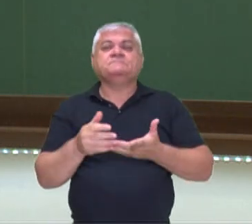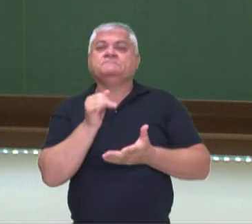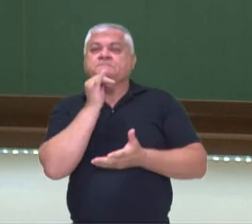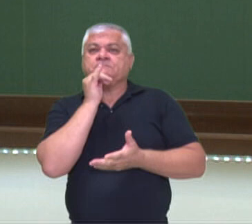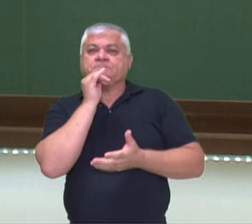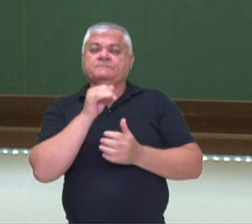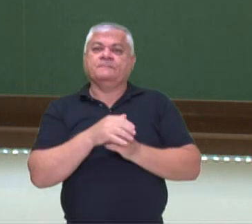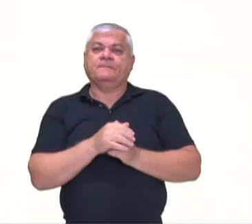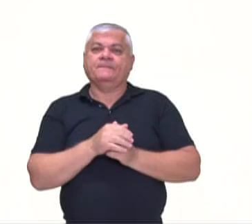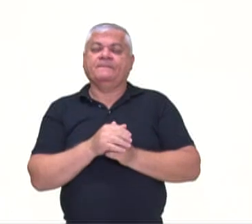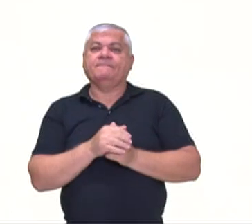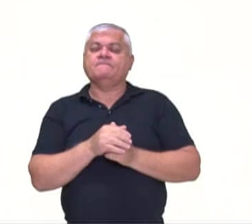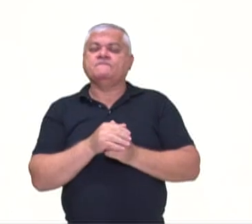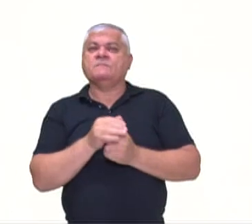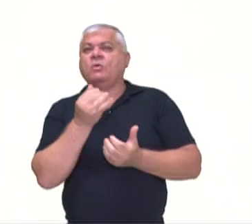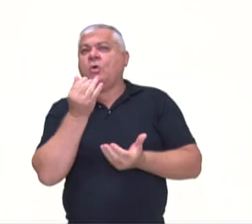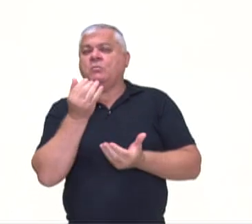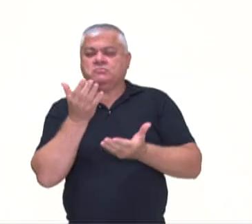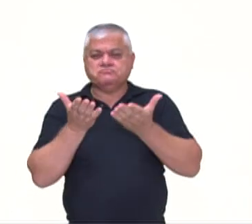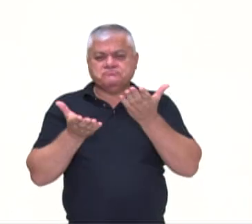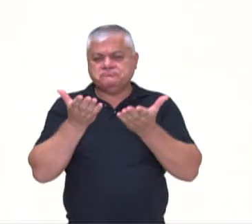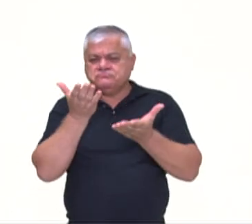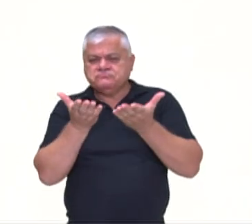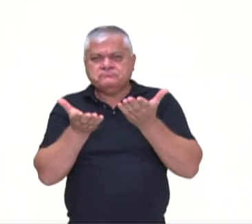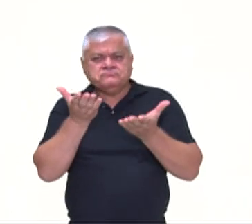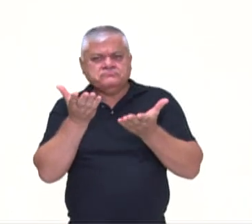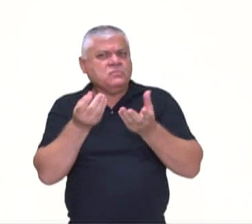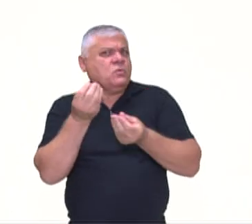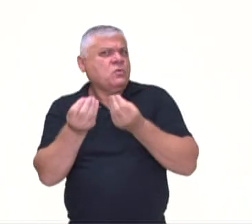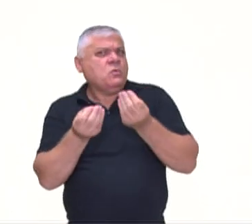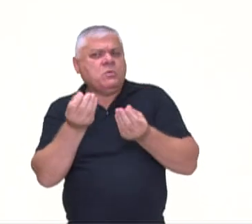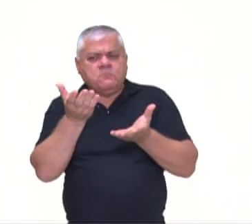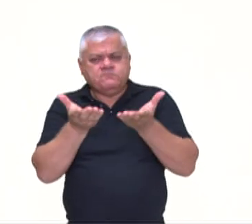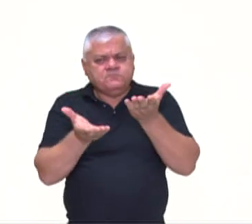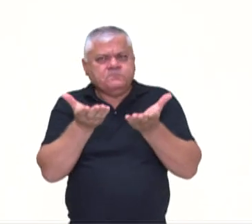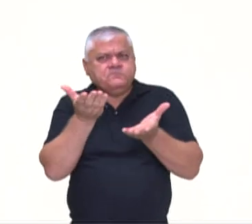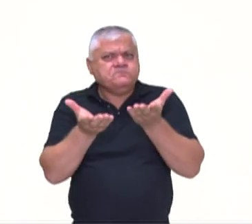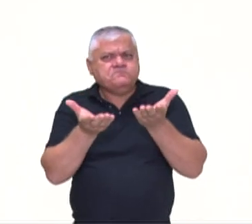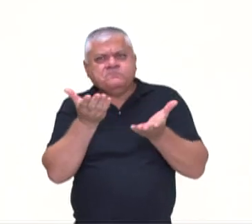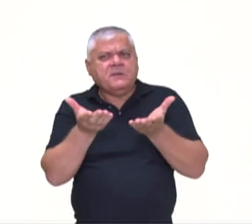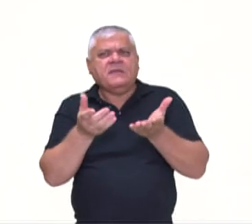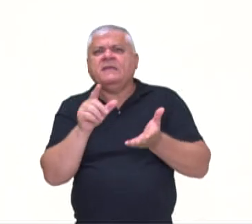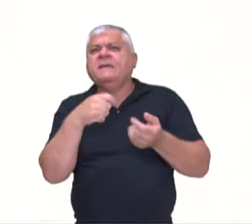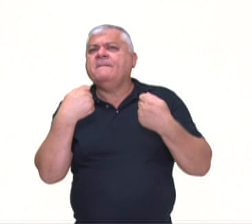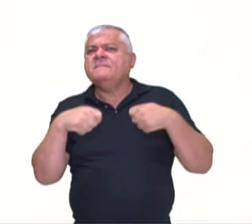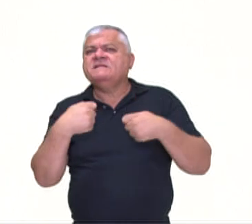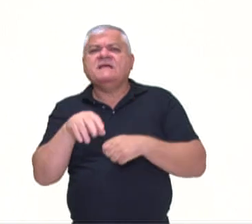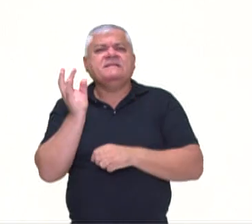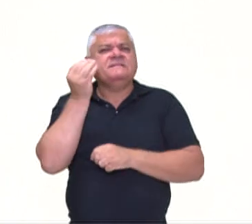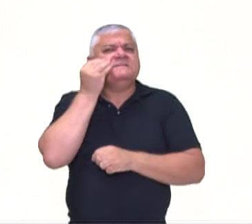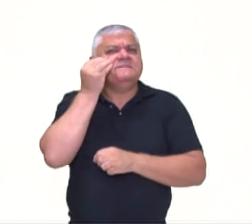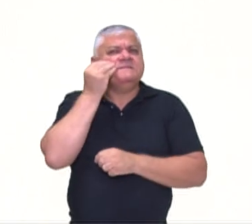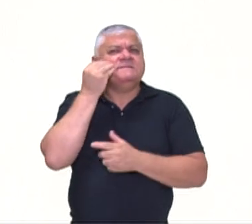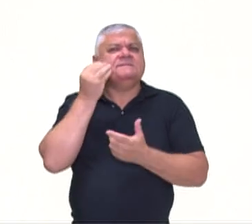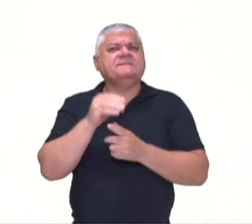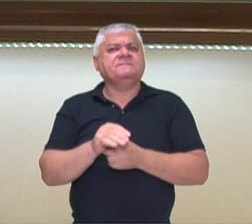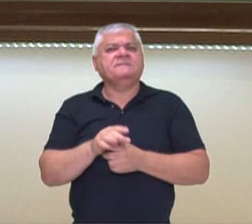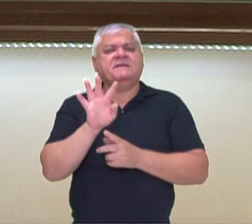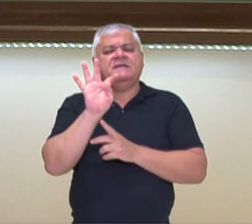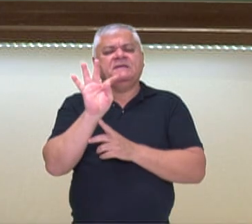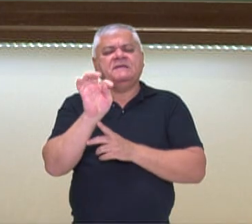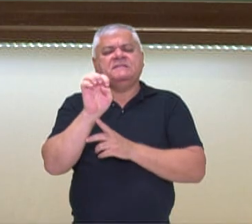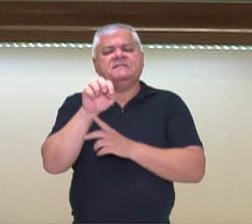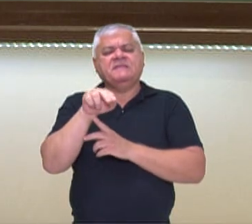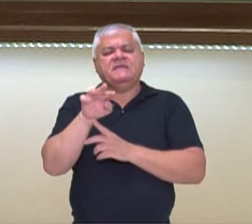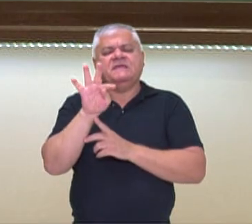por balanceamento de equações químicas pelo método de tentativa. E o que vem a